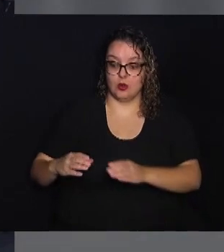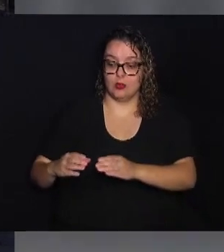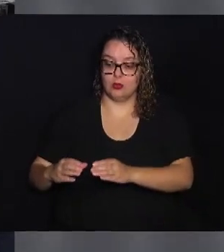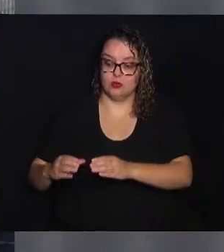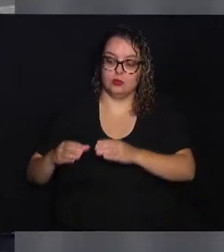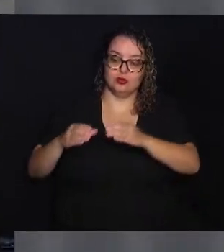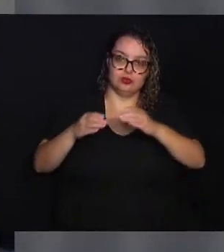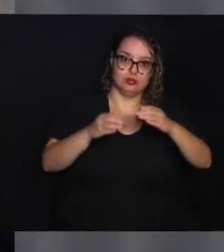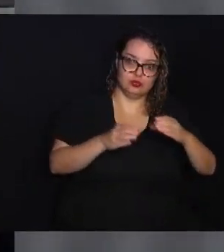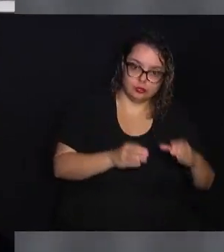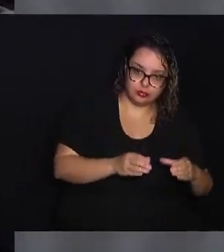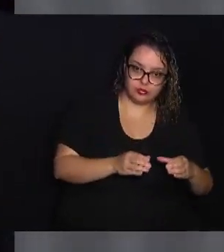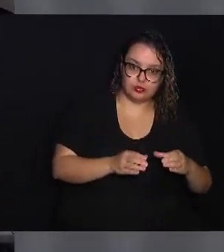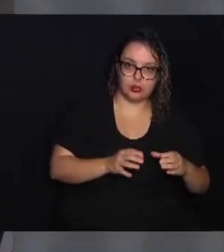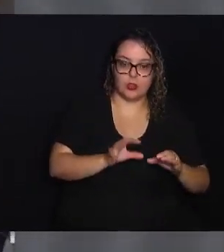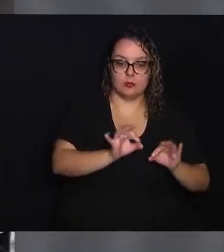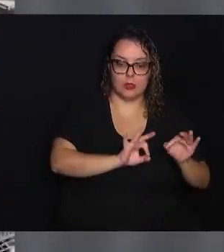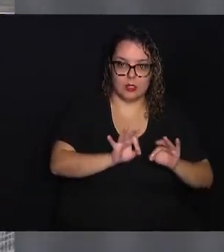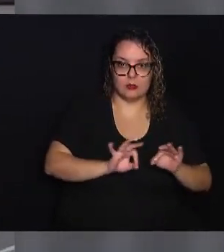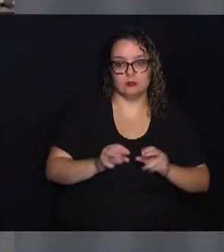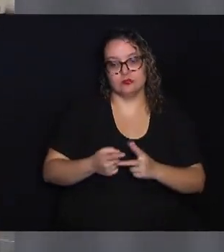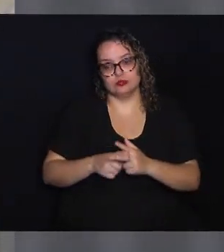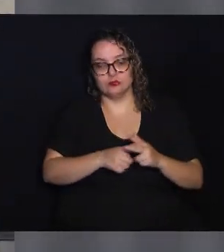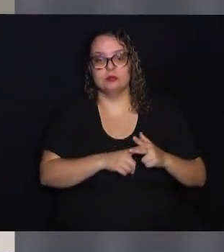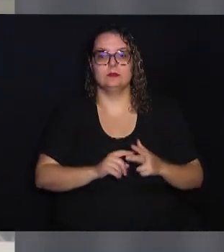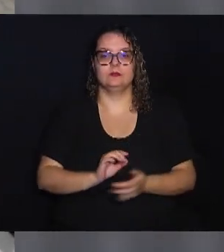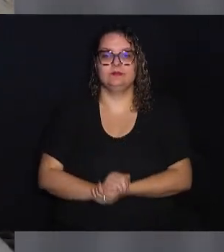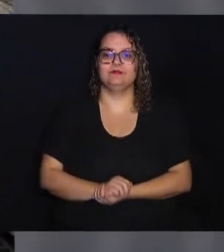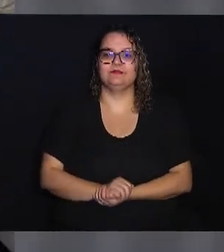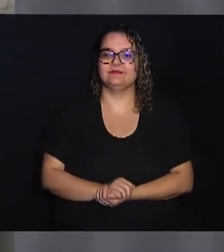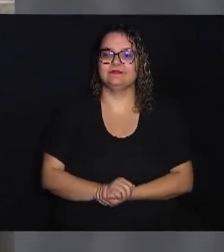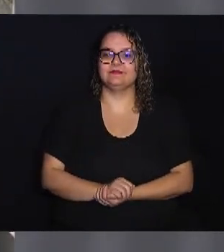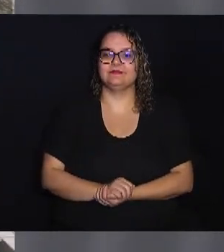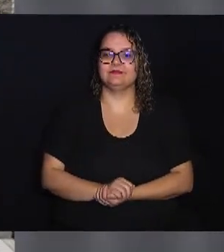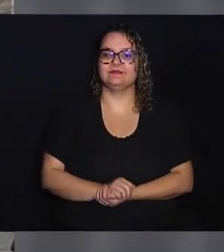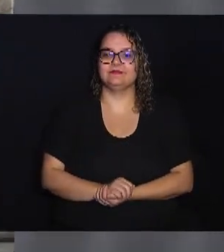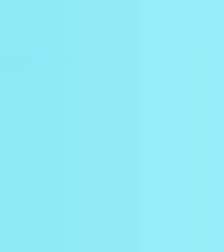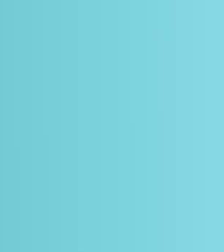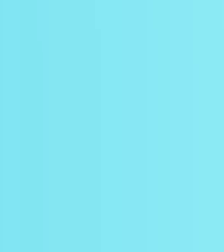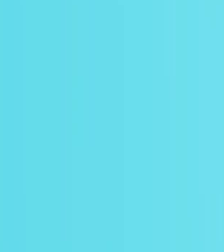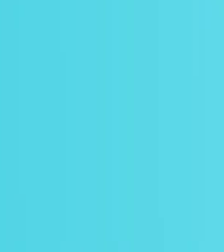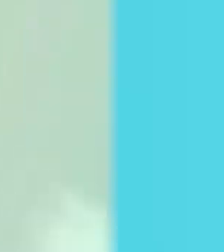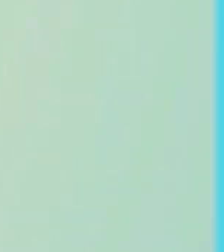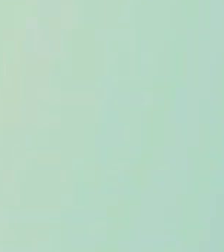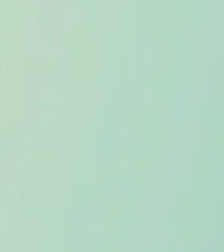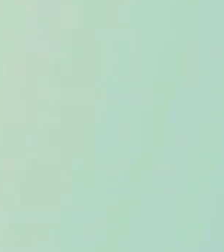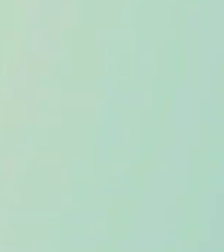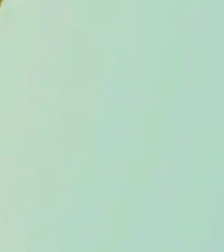manusear, partes do conjunto podem ser temporariamente removidas para manutenção.